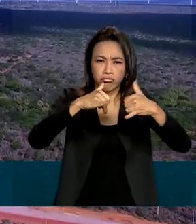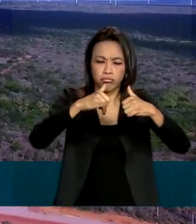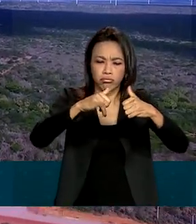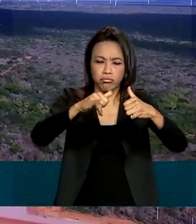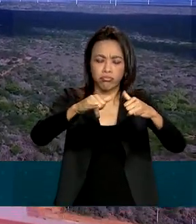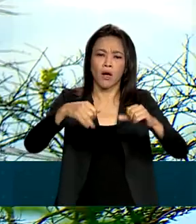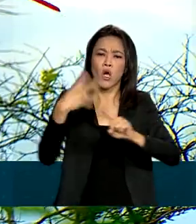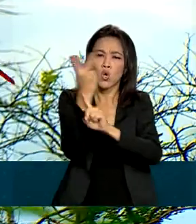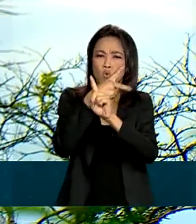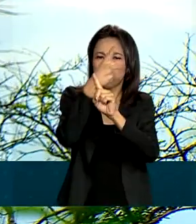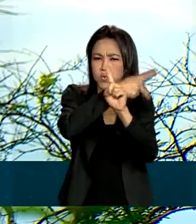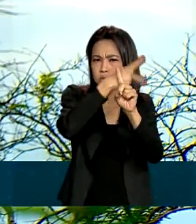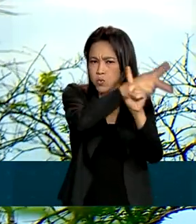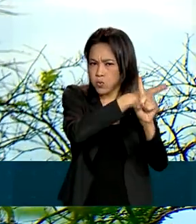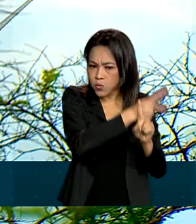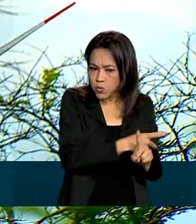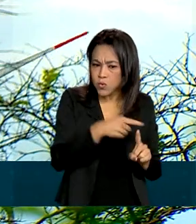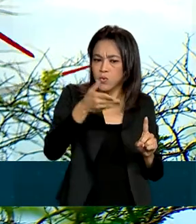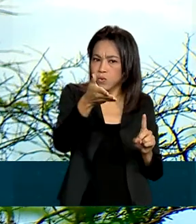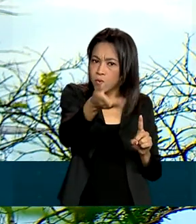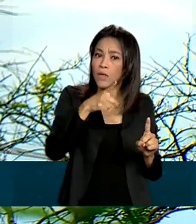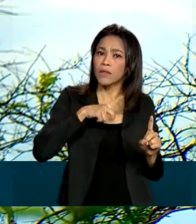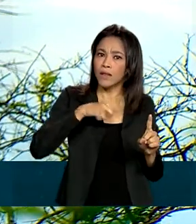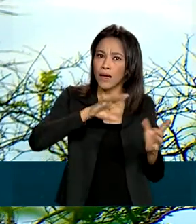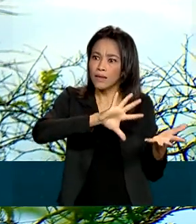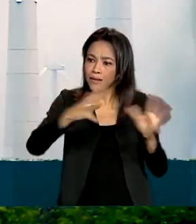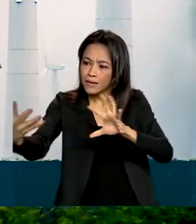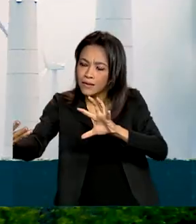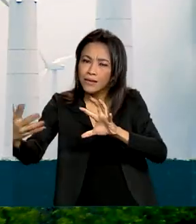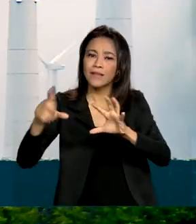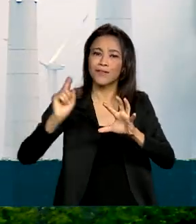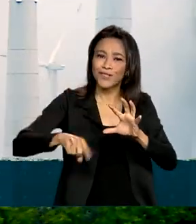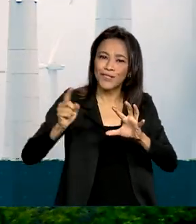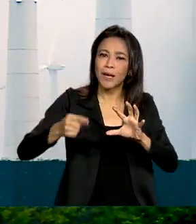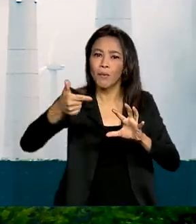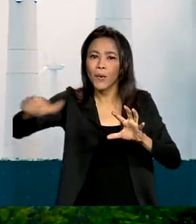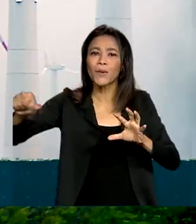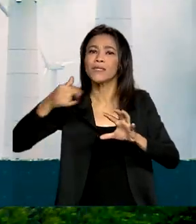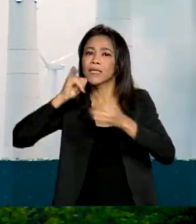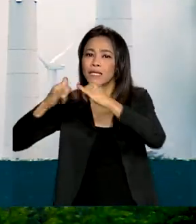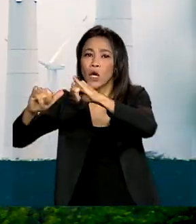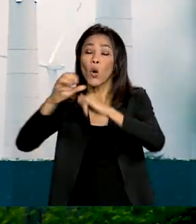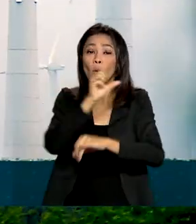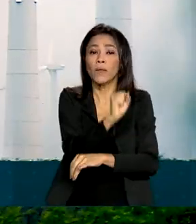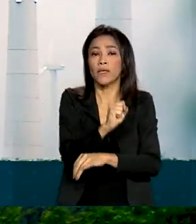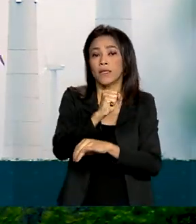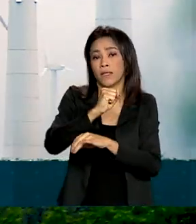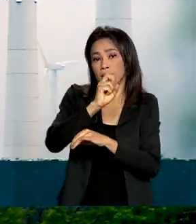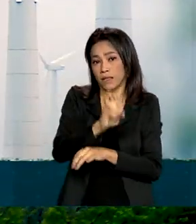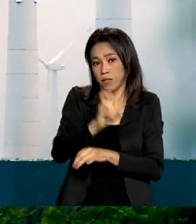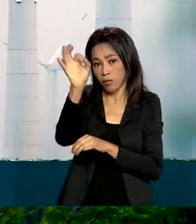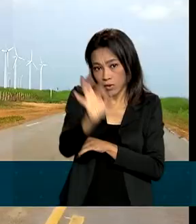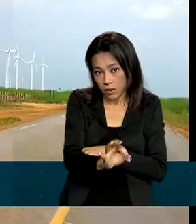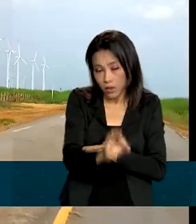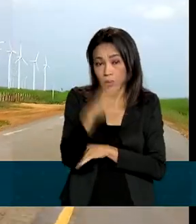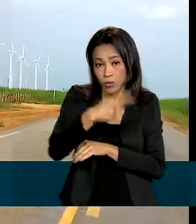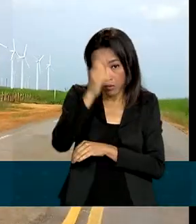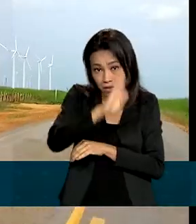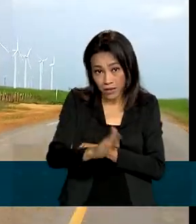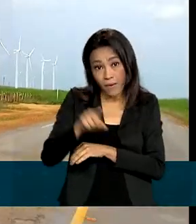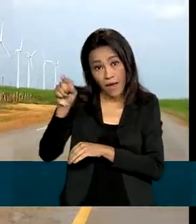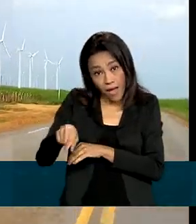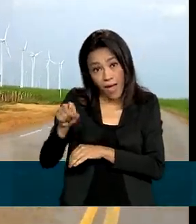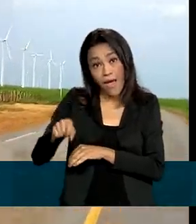renovável sua transição elétrica já foi feita para energias renováveis 85% da nossa matriz elétrica renovável